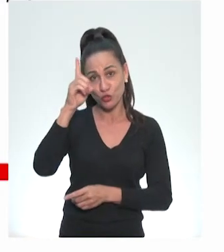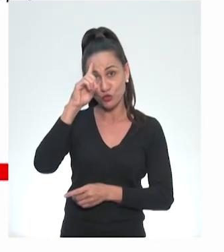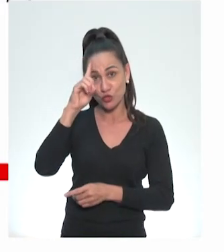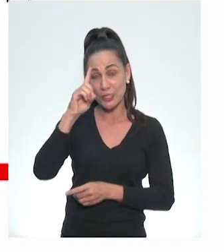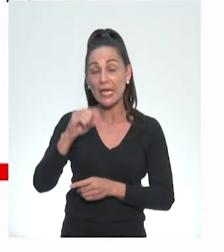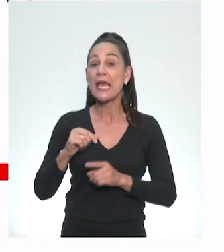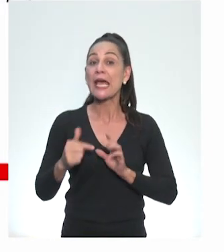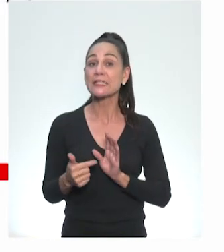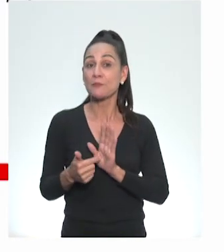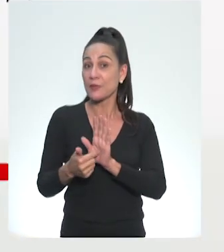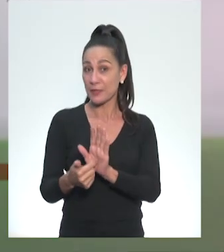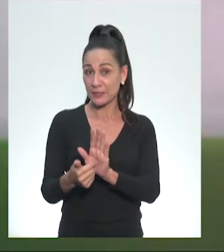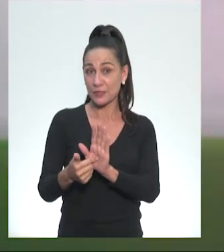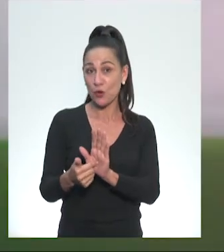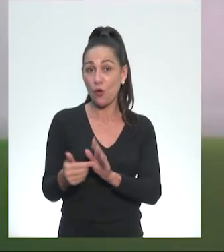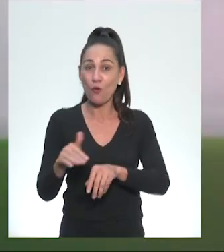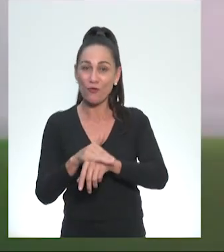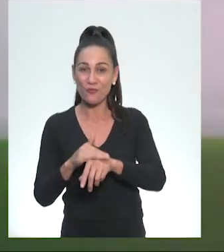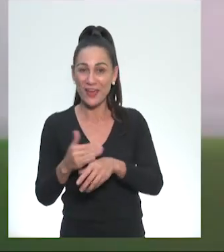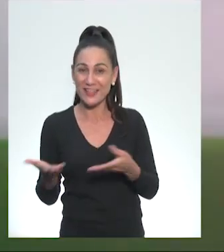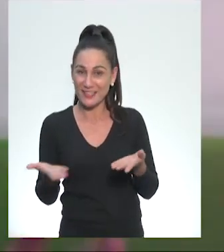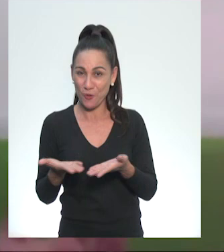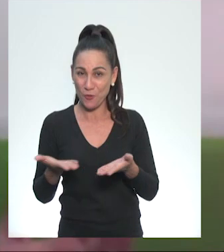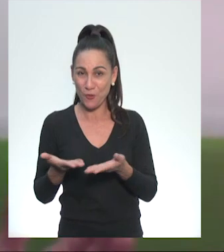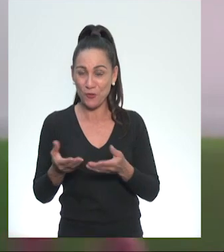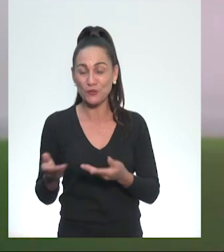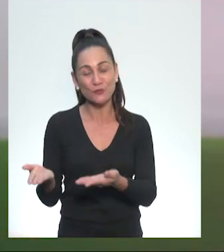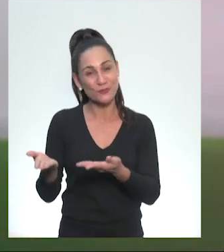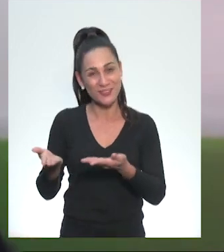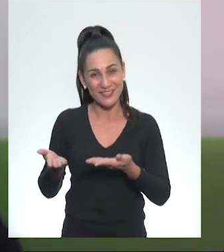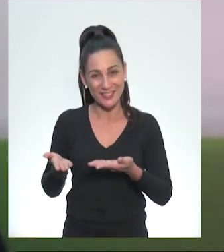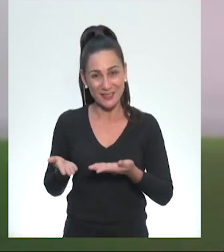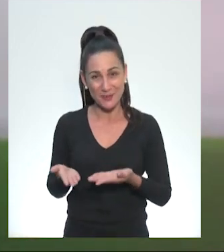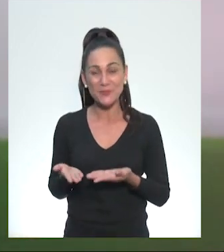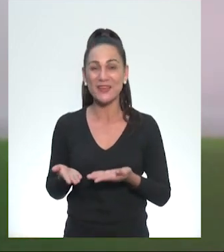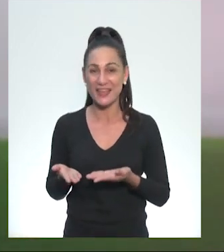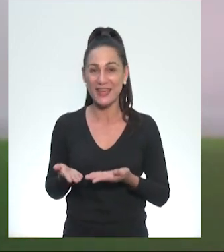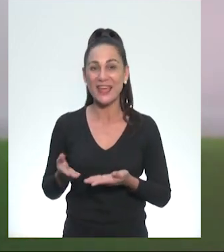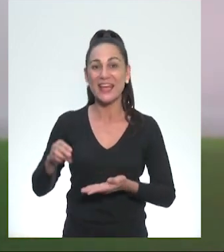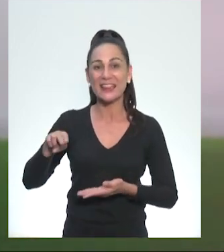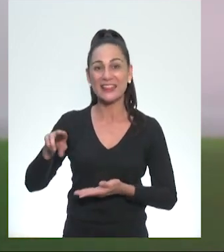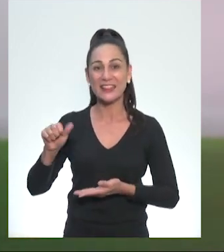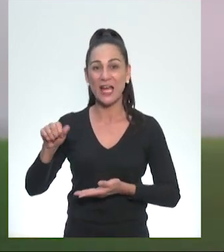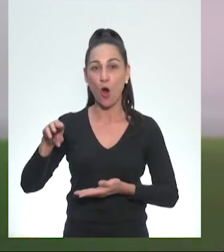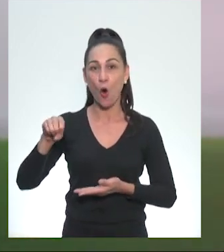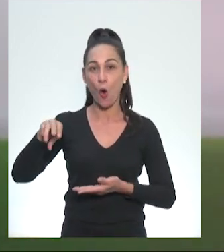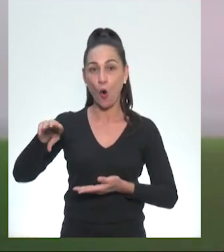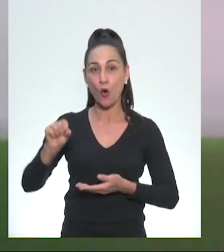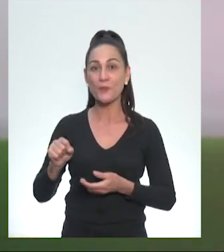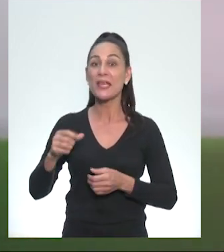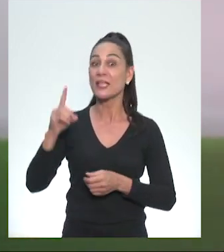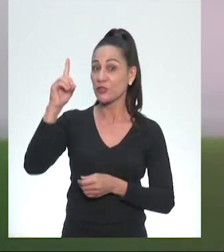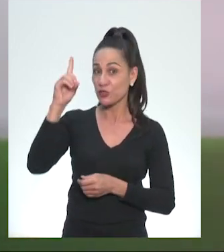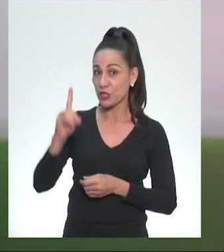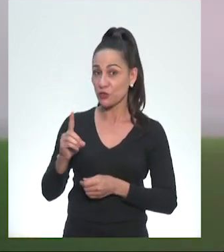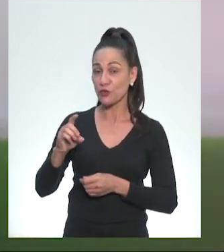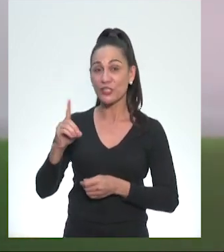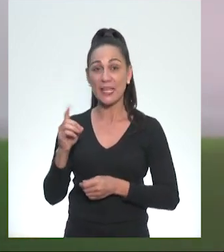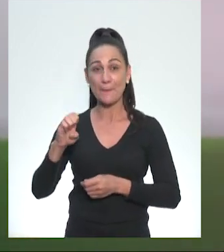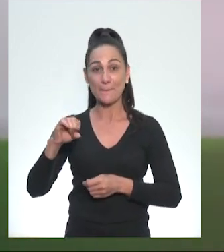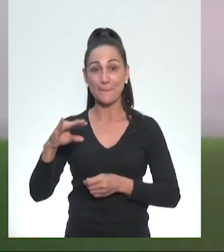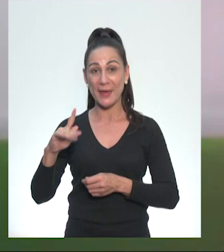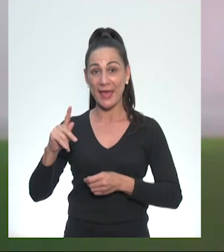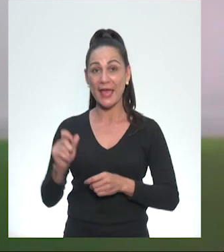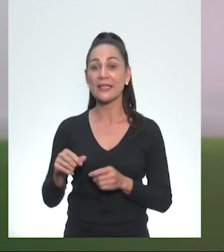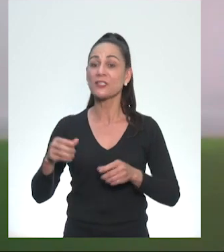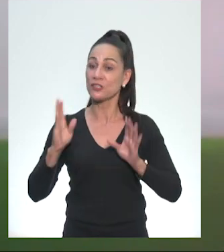para essa conversa que nós teremos, nós vamos receber a Naomi Oliveira, diretora do DPEC, aqui trabalha conosco